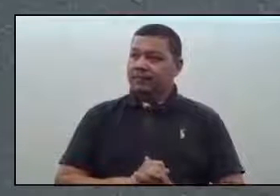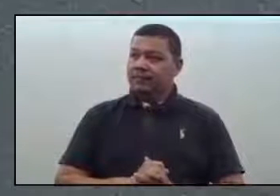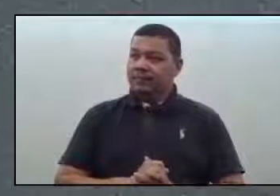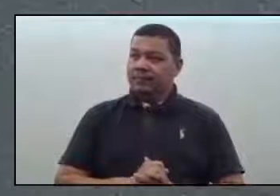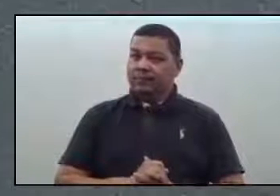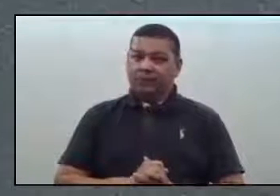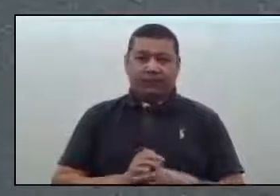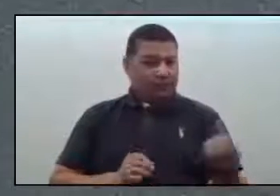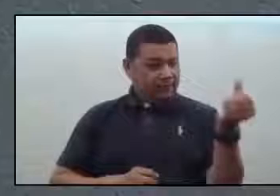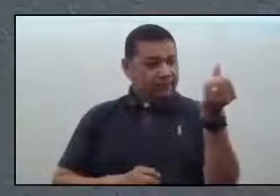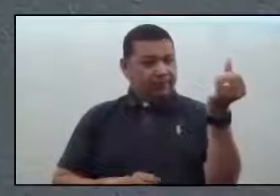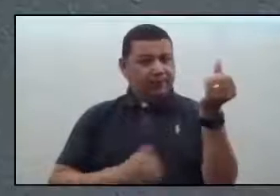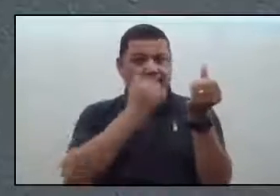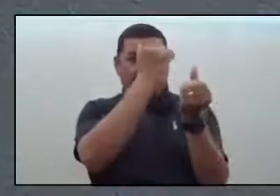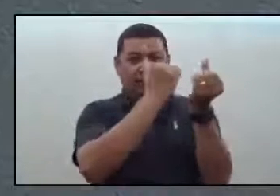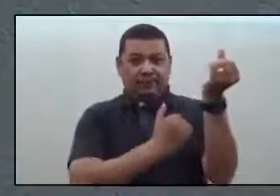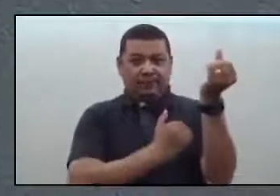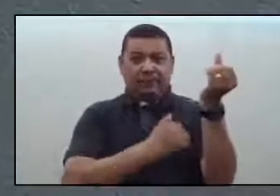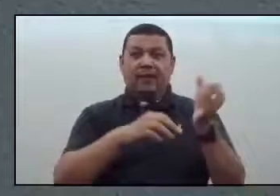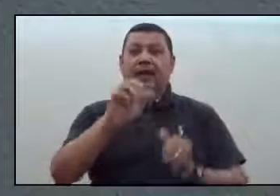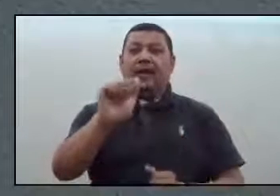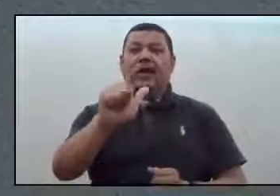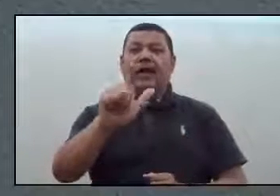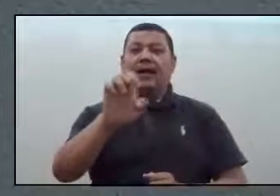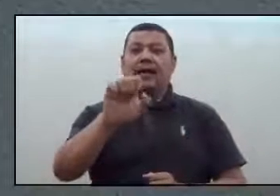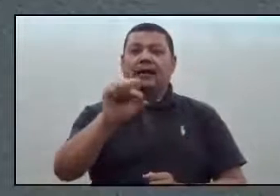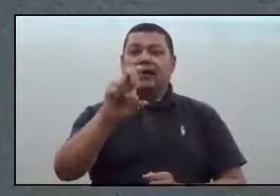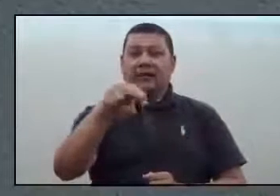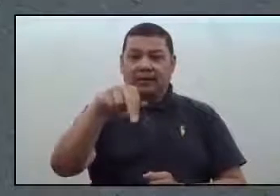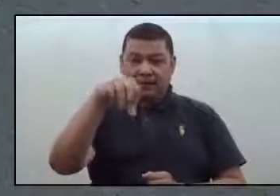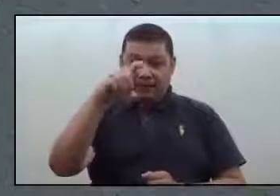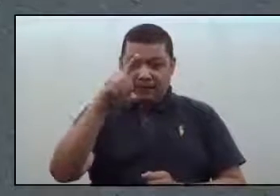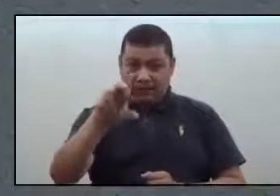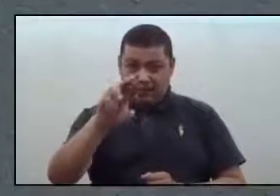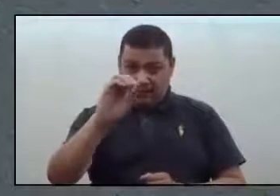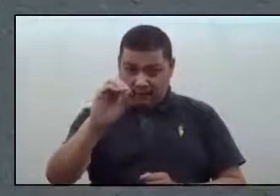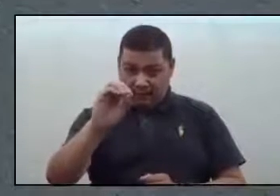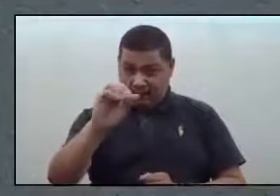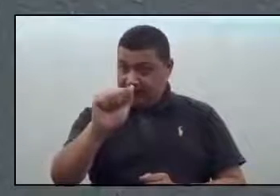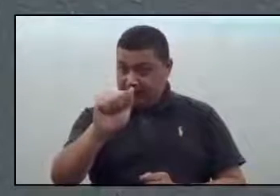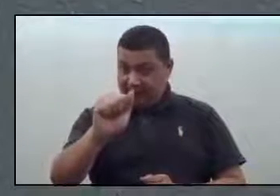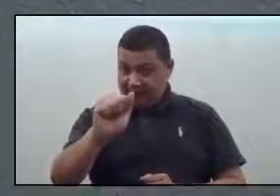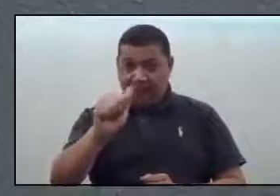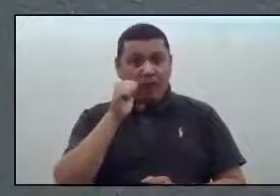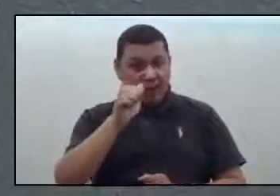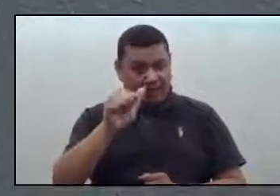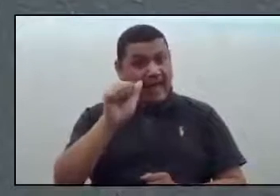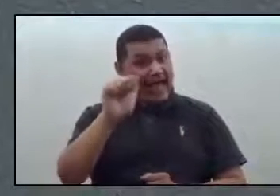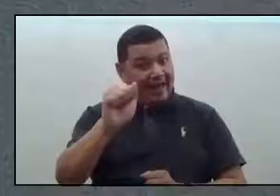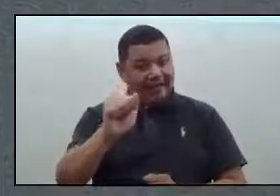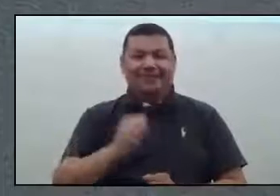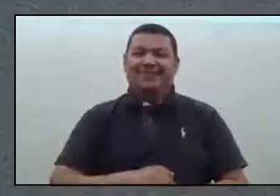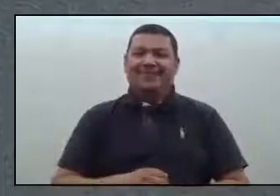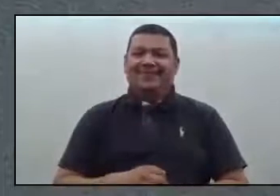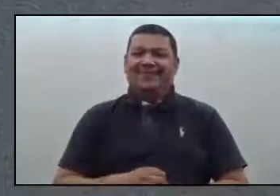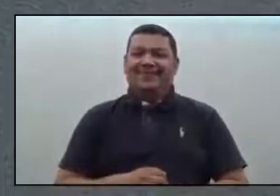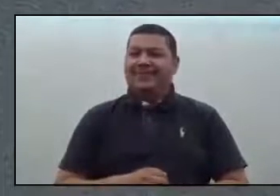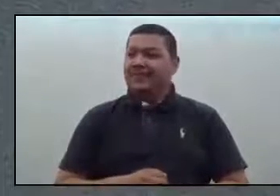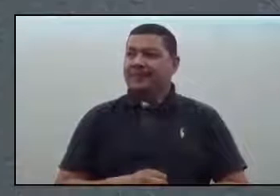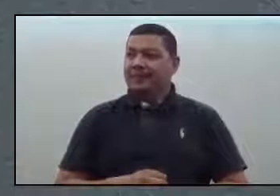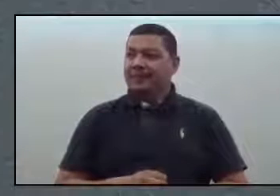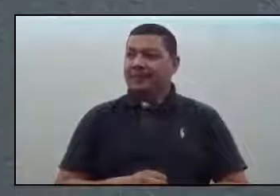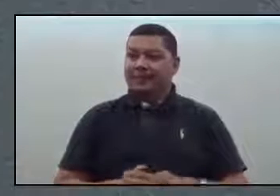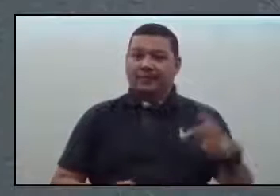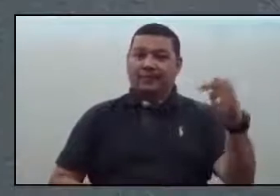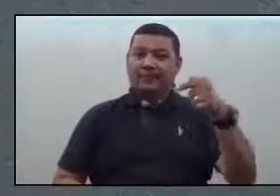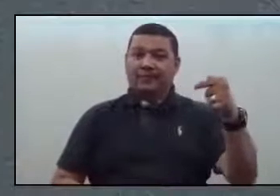Sexta colocação, Alessandra Lopes Freire, de Novo Horizonte. E a sétima colocação, nosso querido